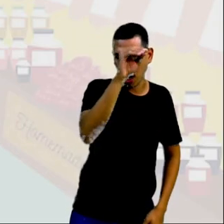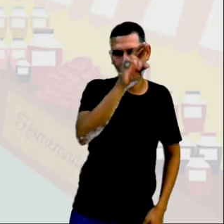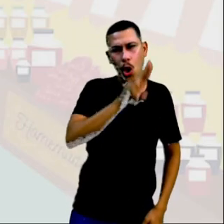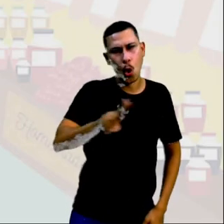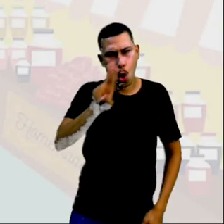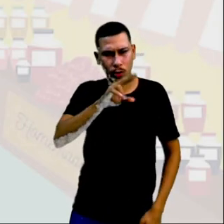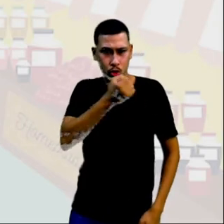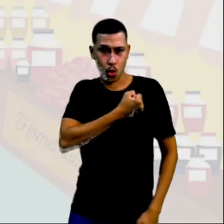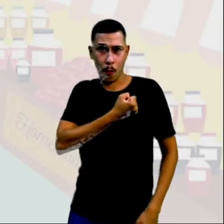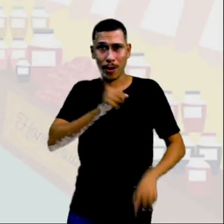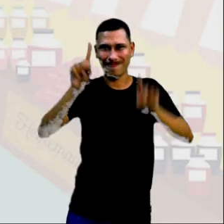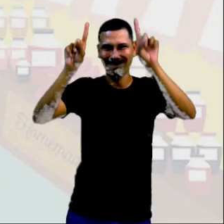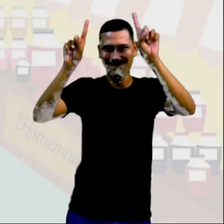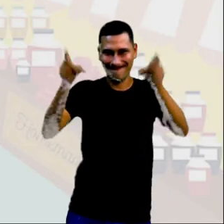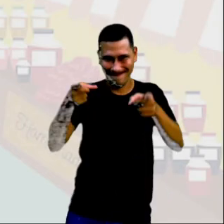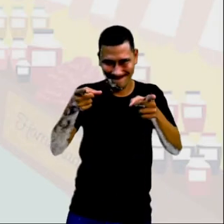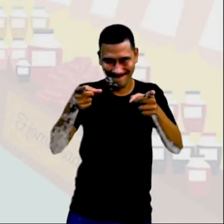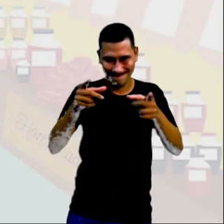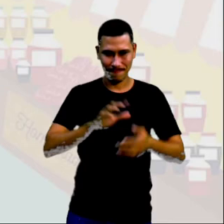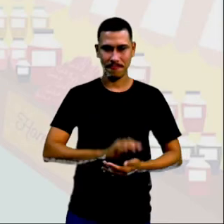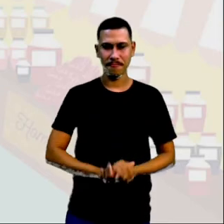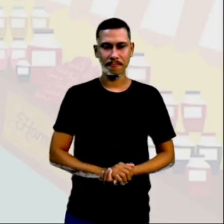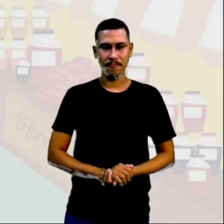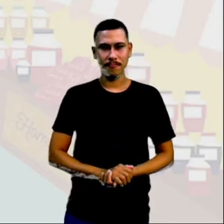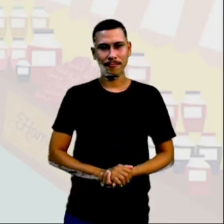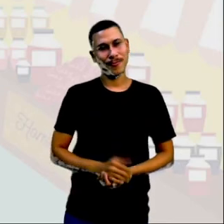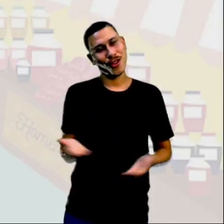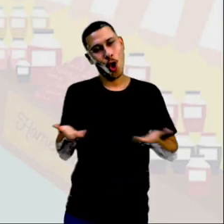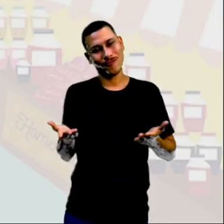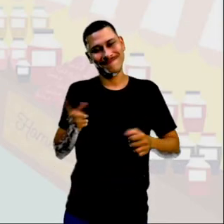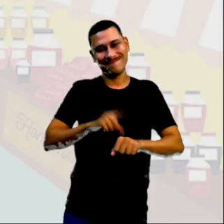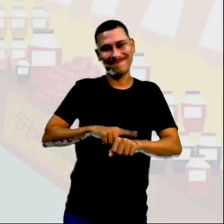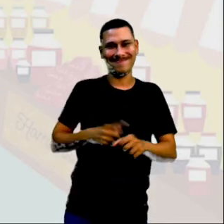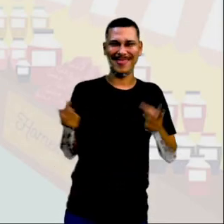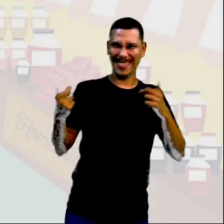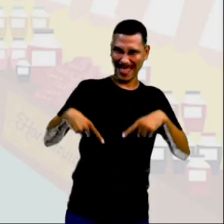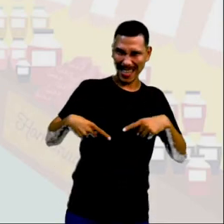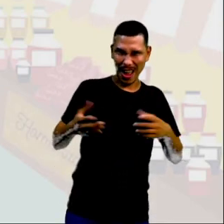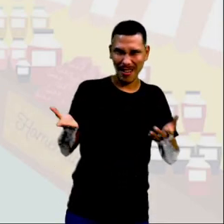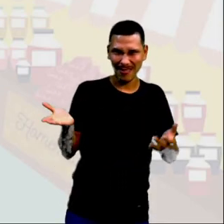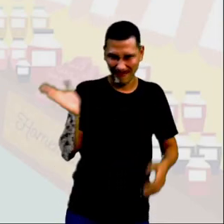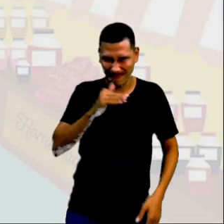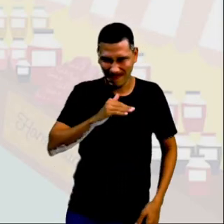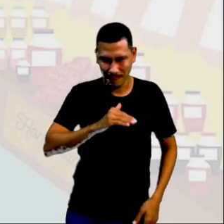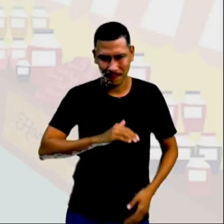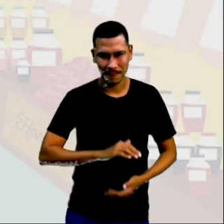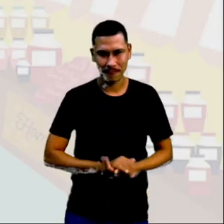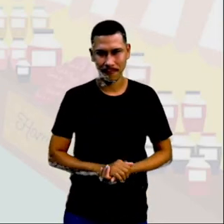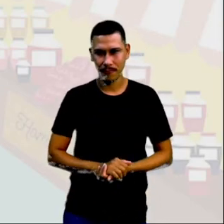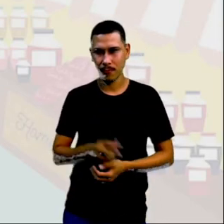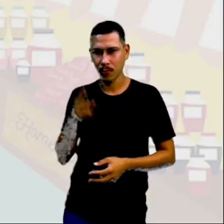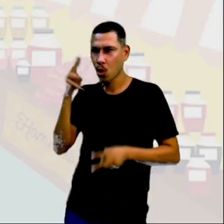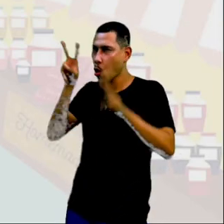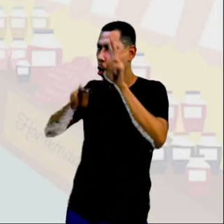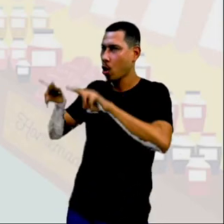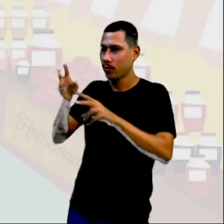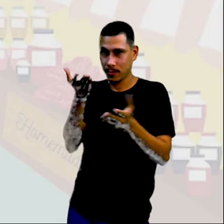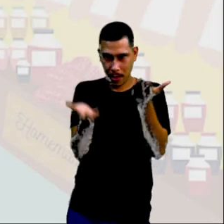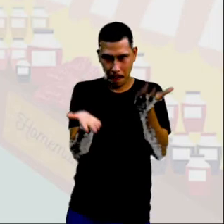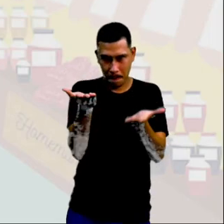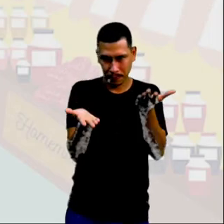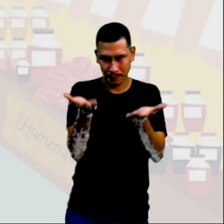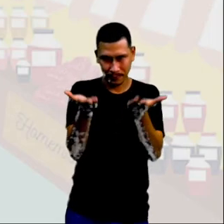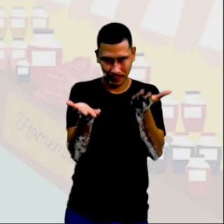bom? E agora vem a hora do desafio de vocês, tá certo? Eu tenho aqui, de um lado dessa balança de